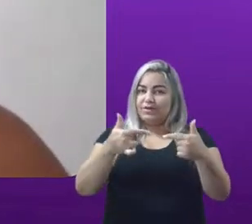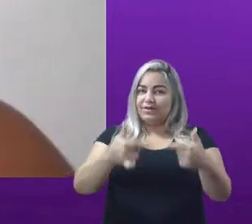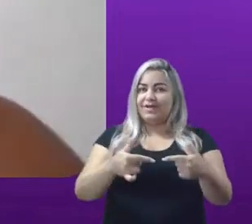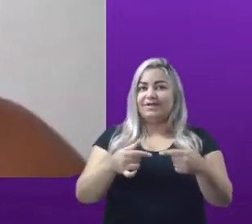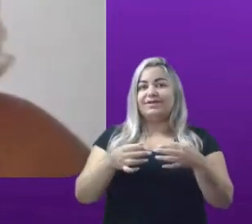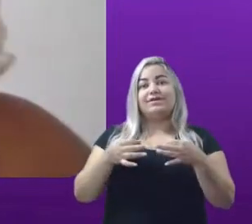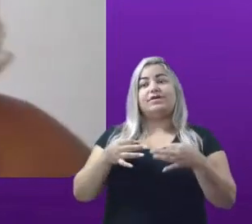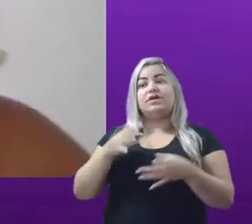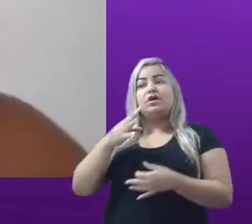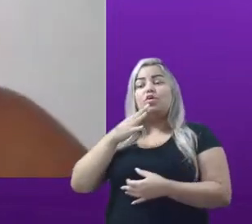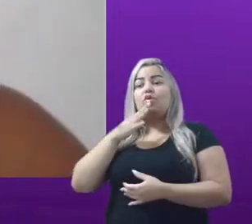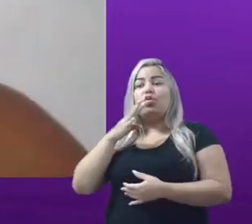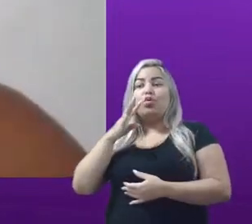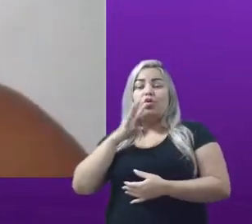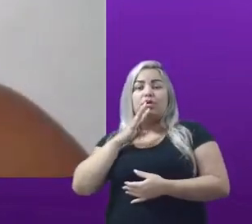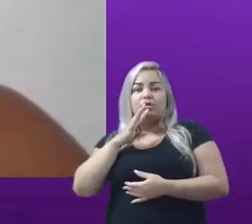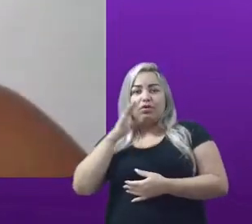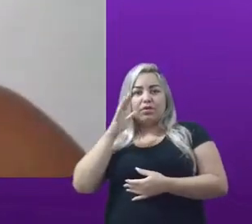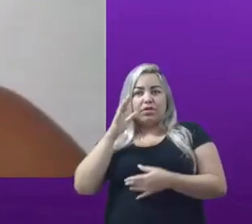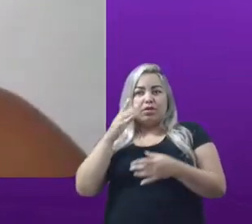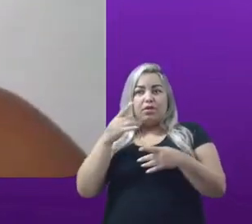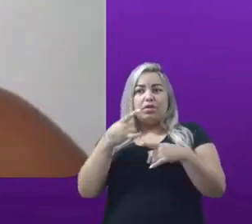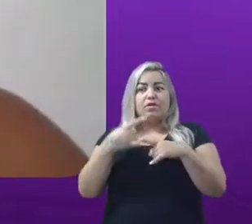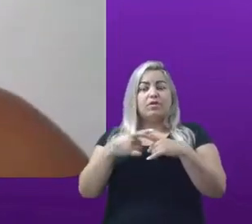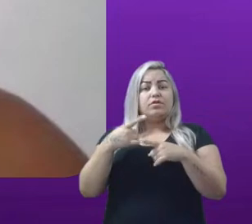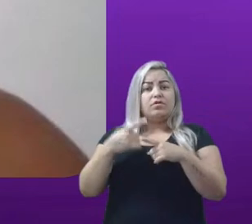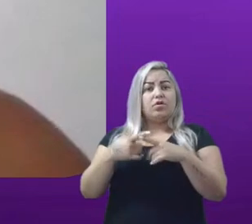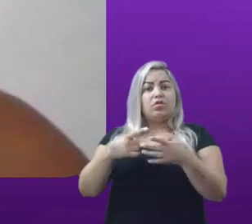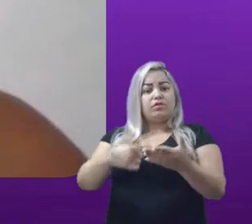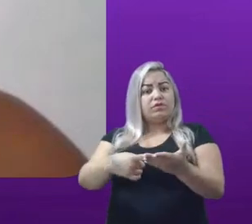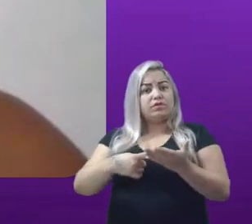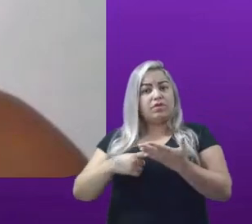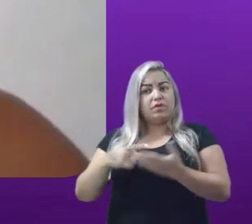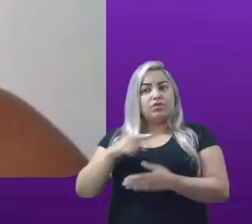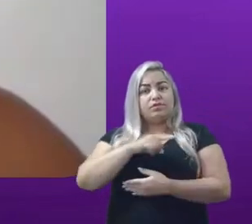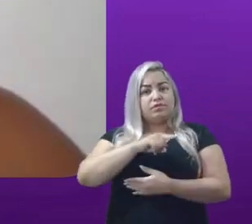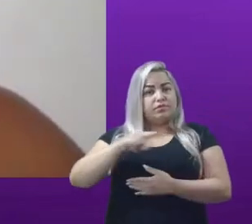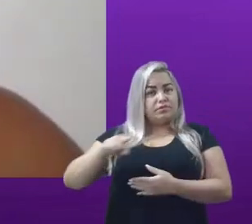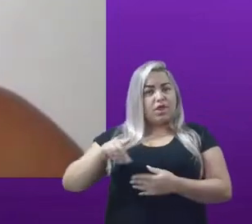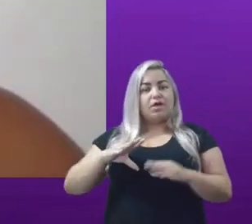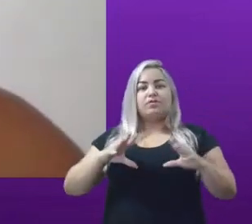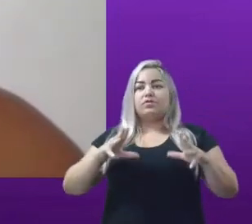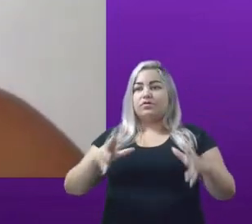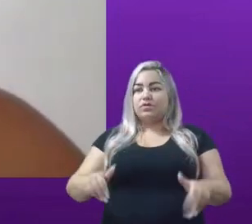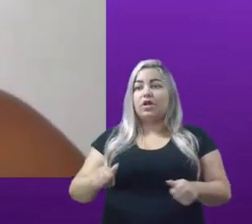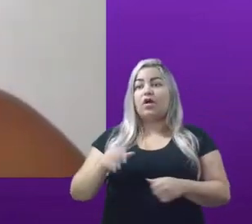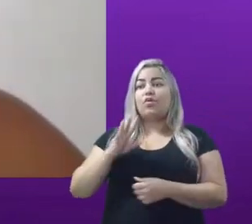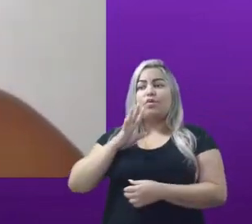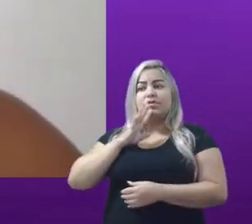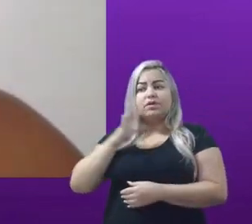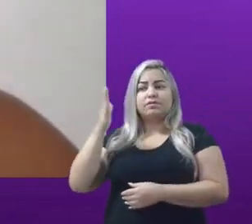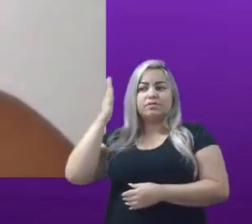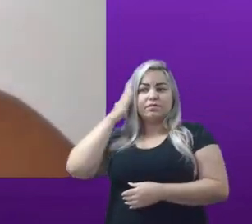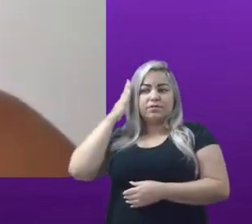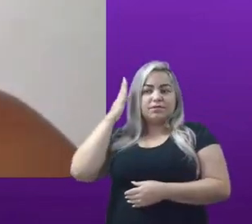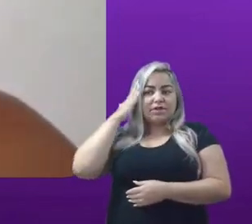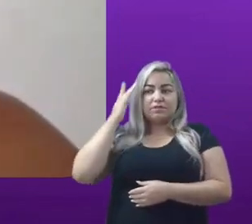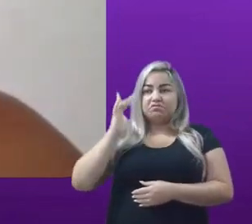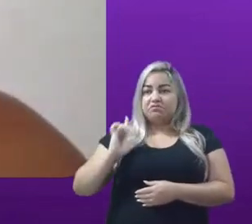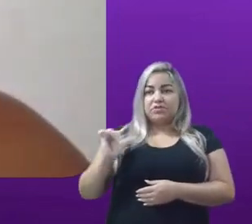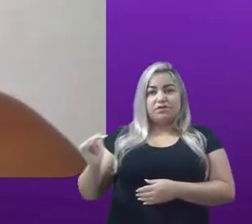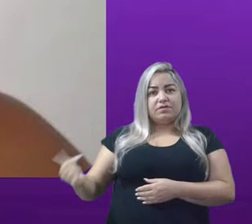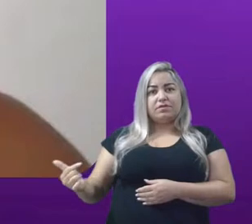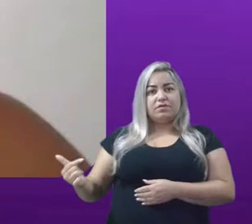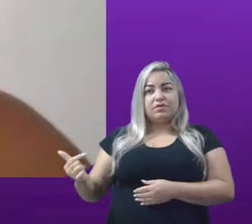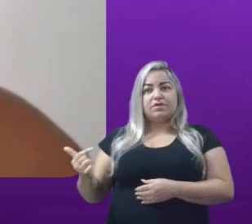Venham aqui conhecer. Sabe por que a gente convida tantos vocês para conhecerem? Porque vocês vão saber que a gente não tem